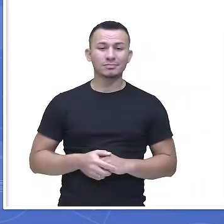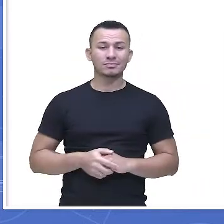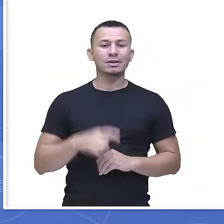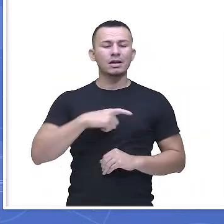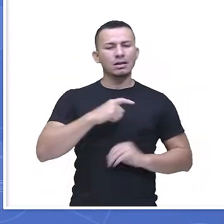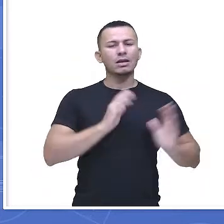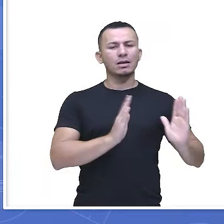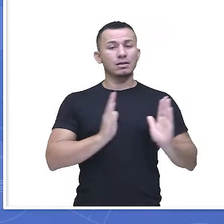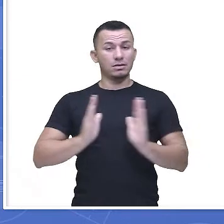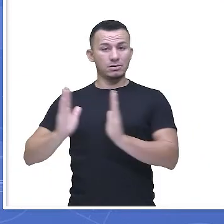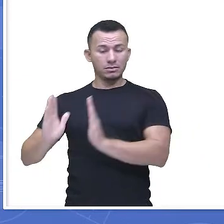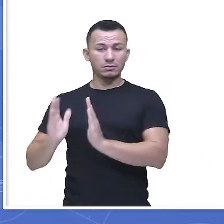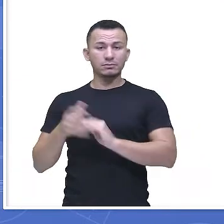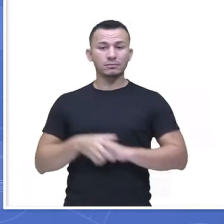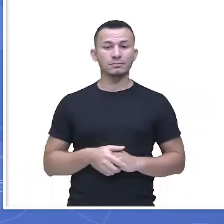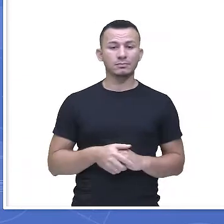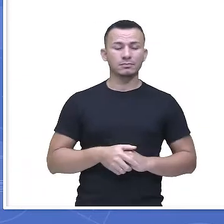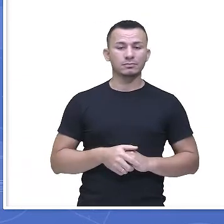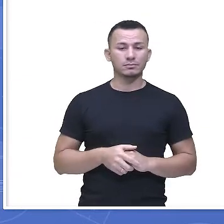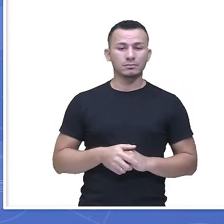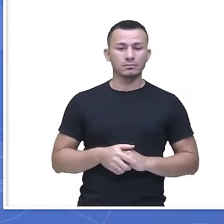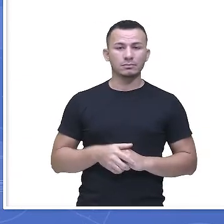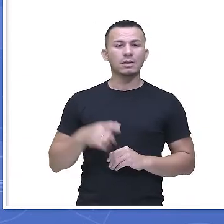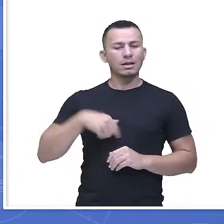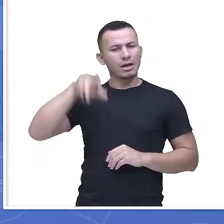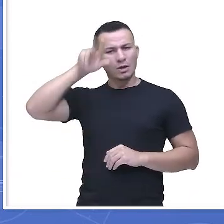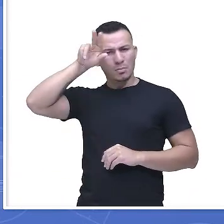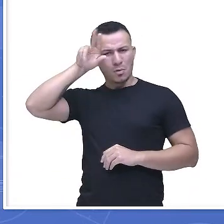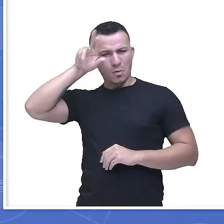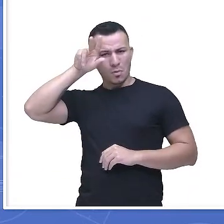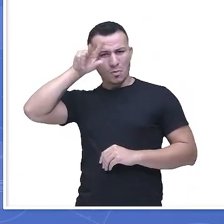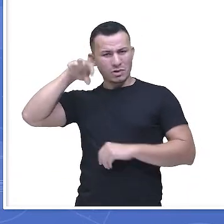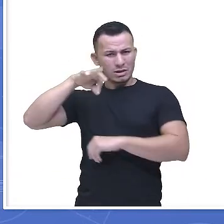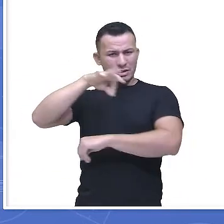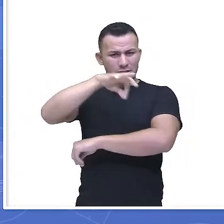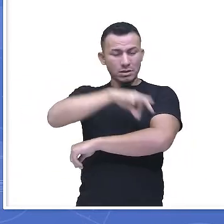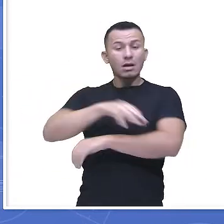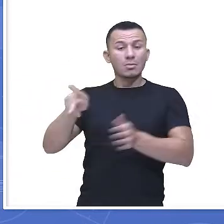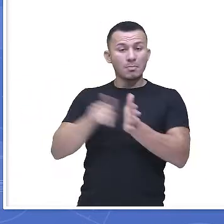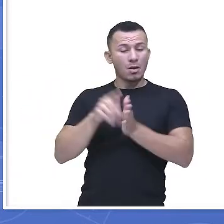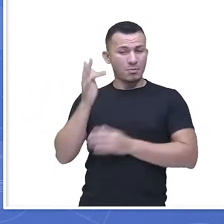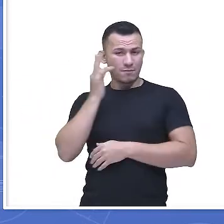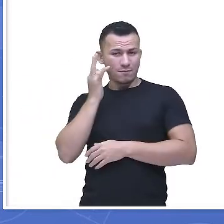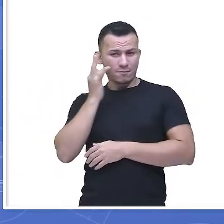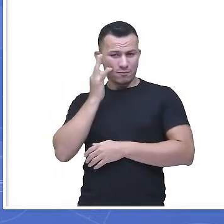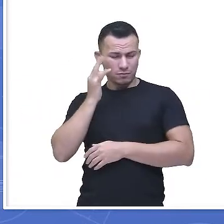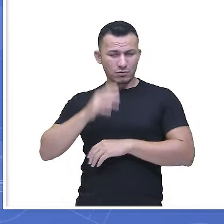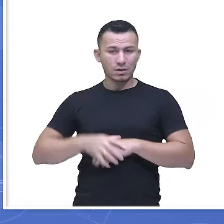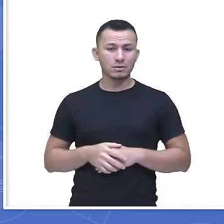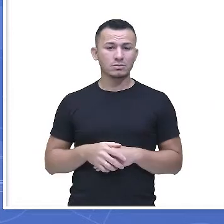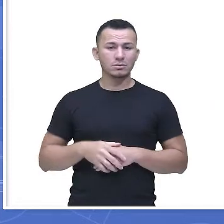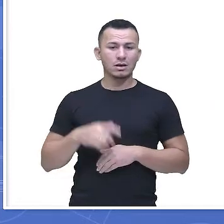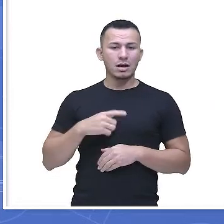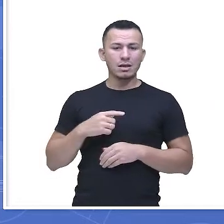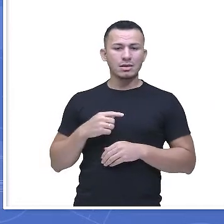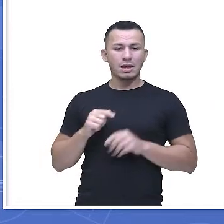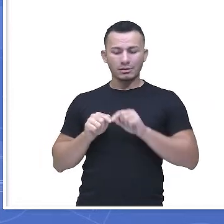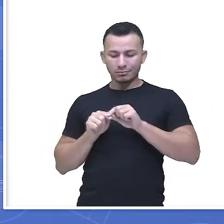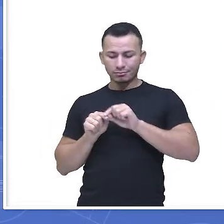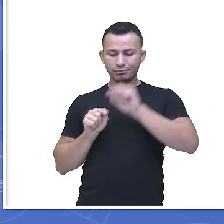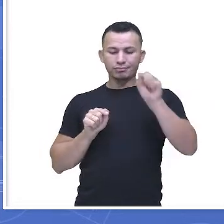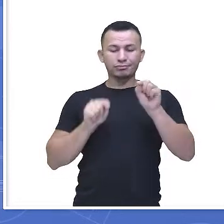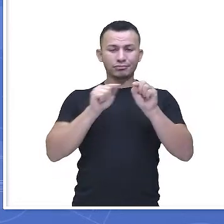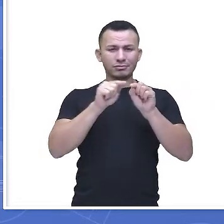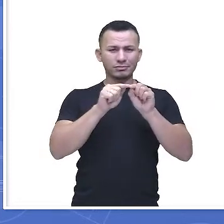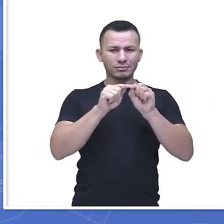esquema. Você tem moscas, né? Moscas de fruta. Elas fazem a cópula. A fêmea